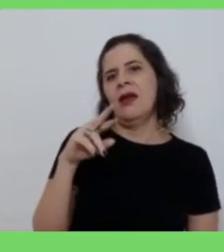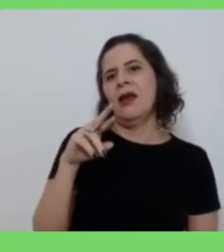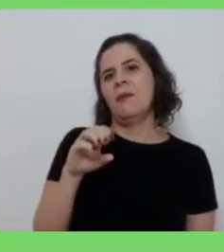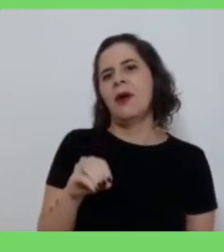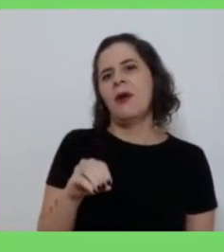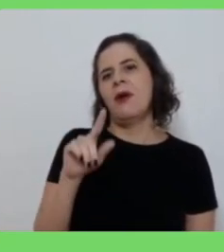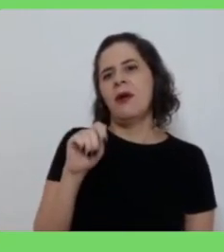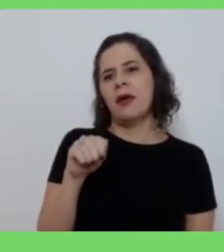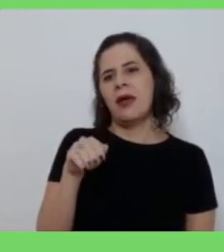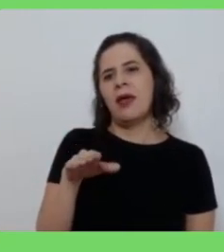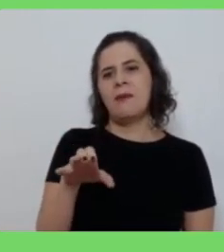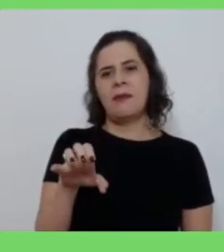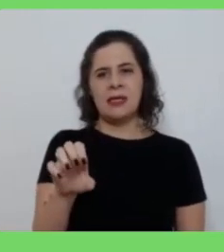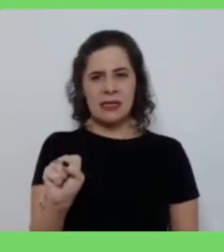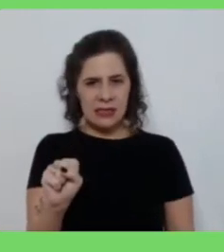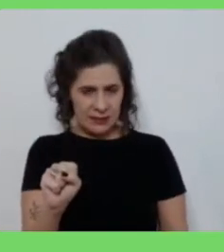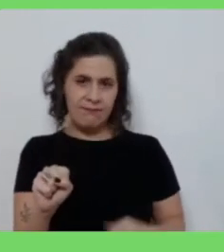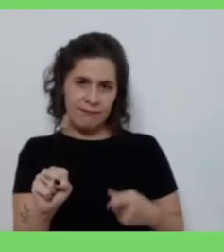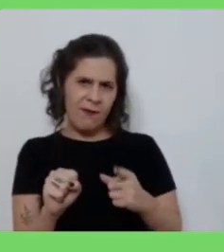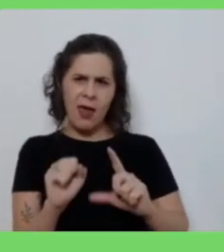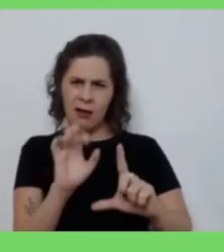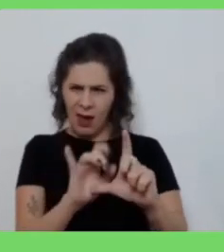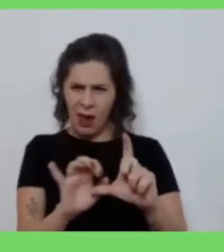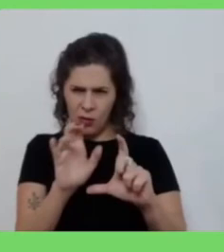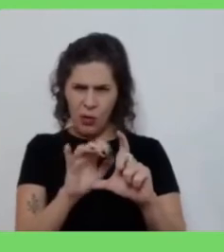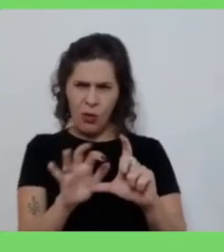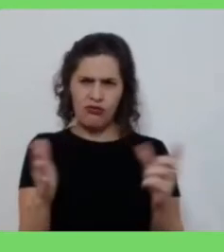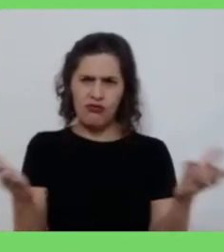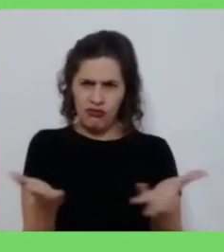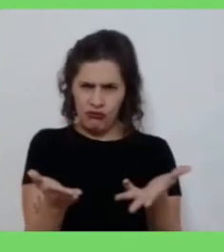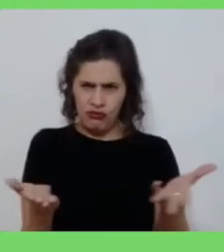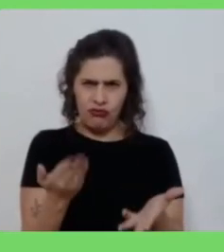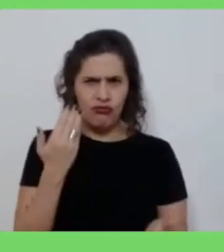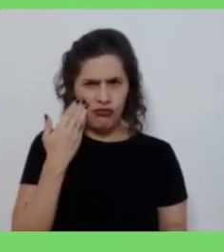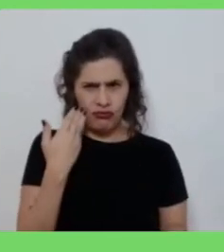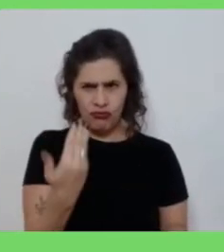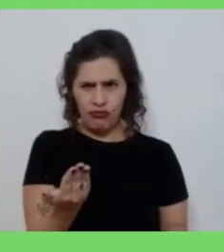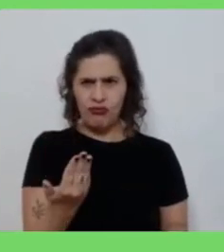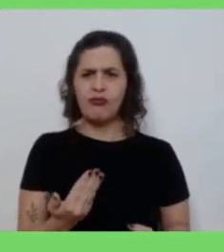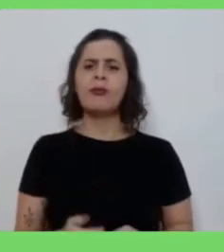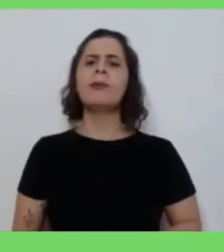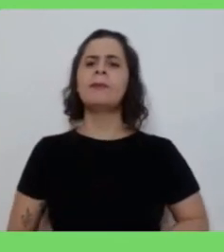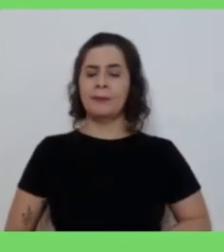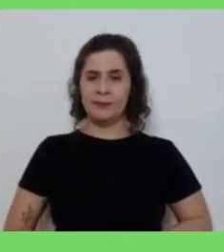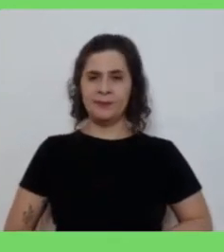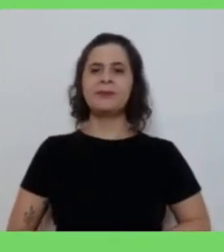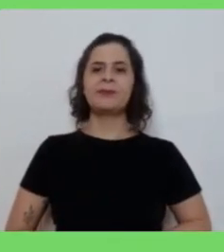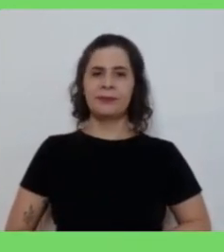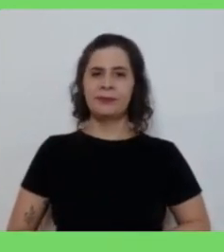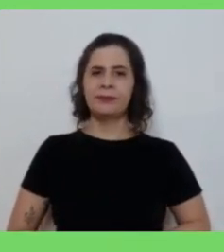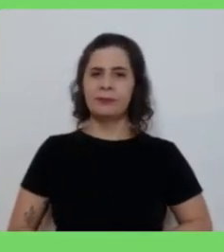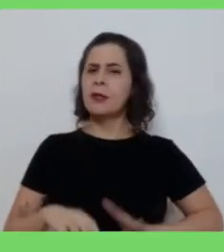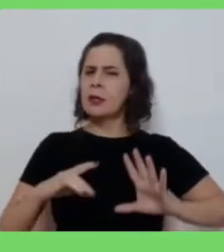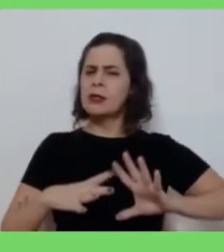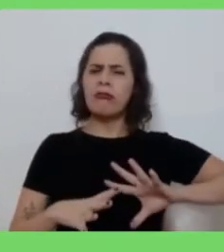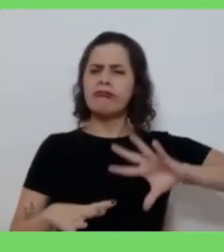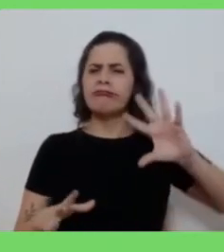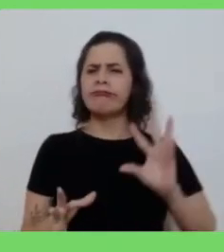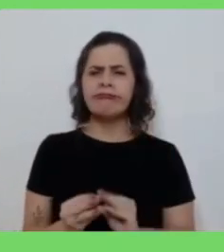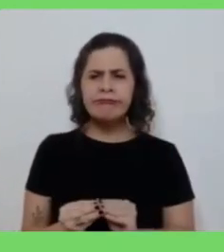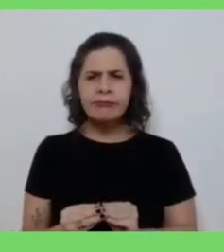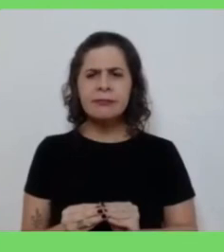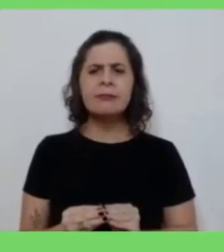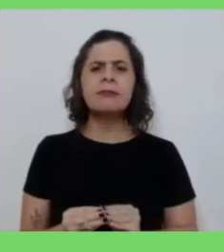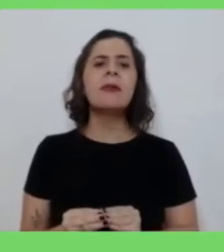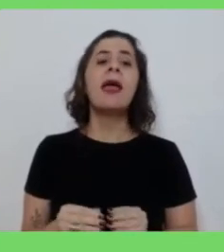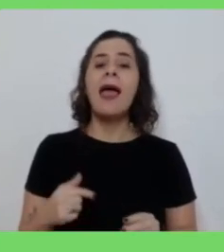aparecendo para vocês agora na tela neste momento e só complementando um pouco que a erc tá falando tá eu tenho meu currículo aqui do lado mas só para falar um